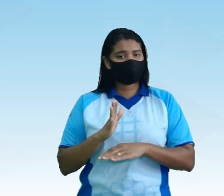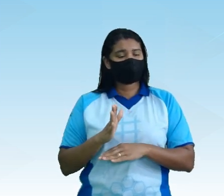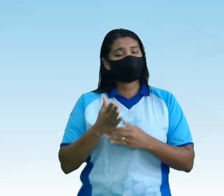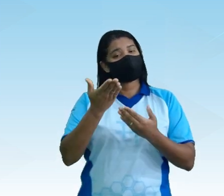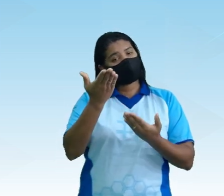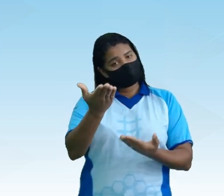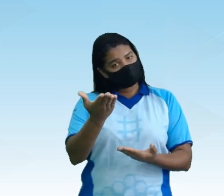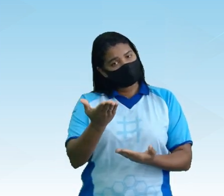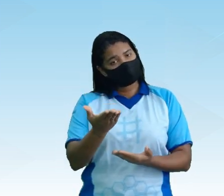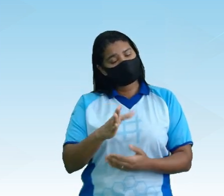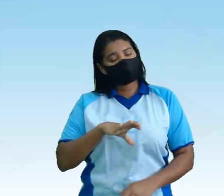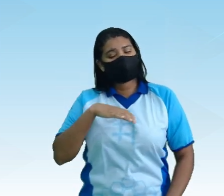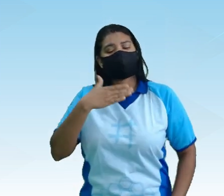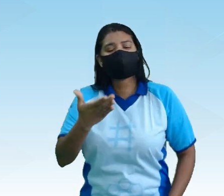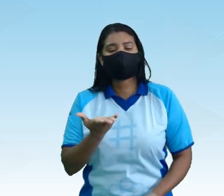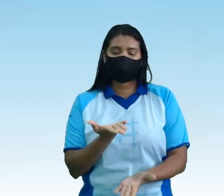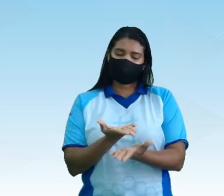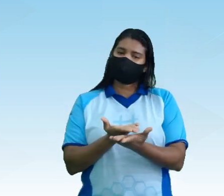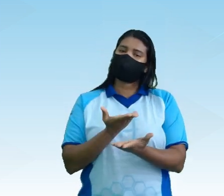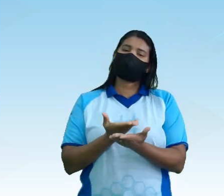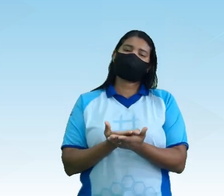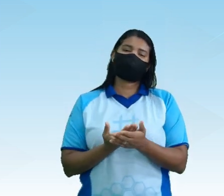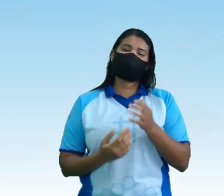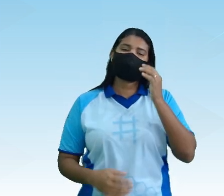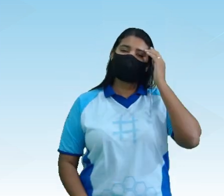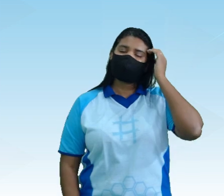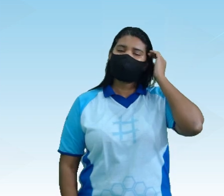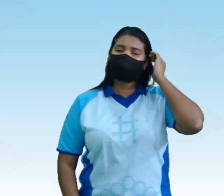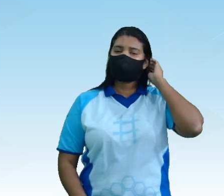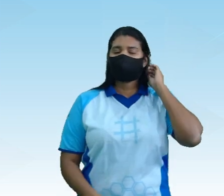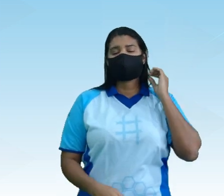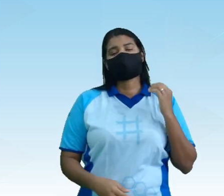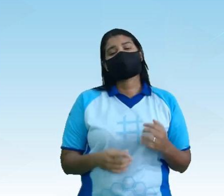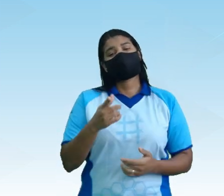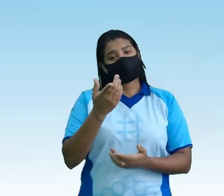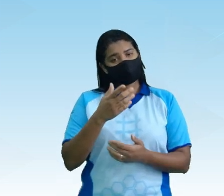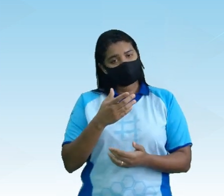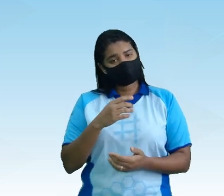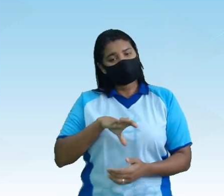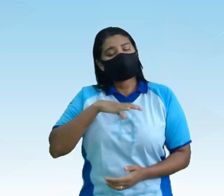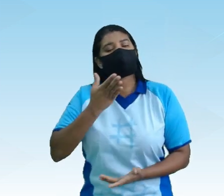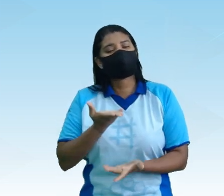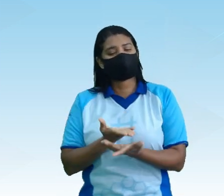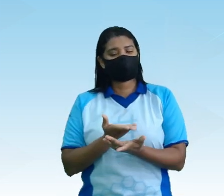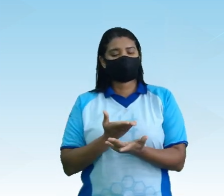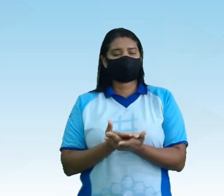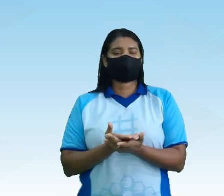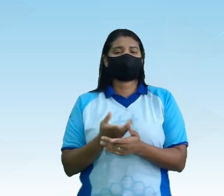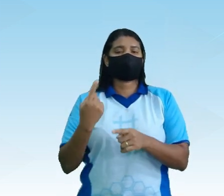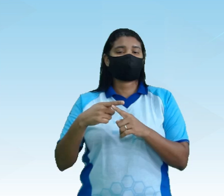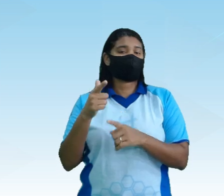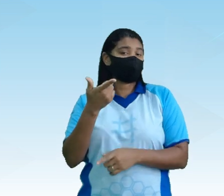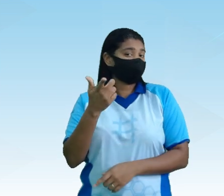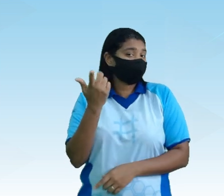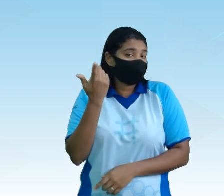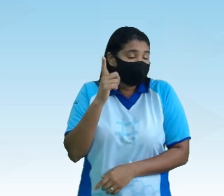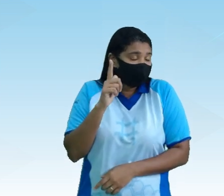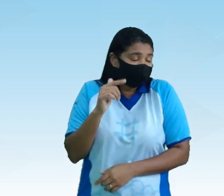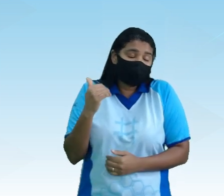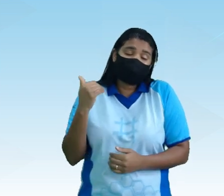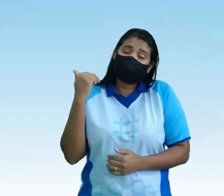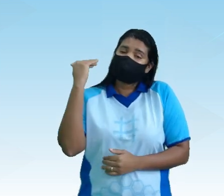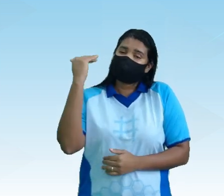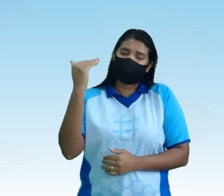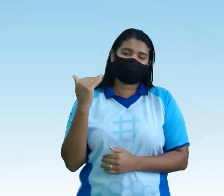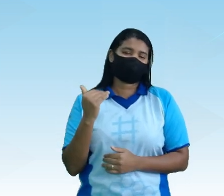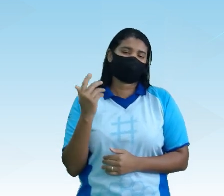se você não se esforçar, vai chegar onde? No reprovado. Então esses são os dois caminhos para chegar lá no fim. Esse fim que a gente